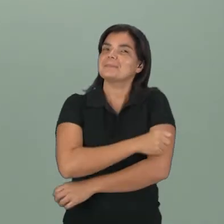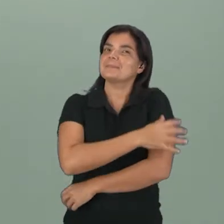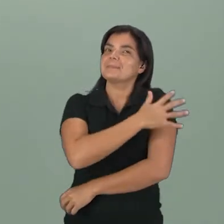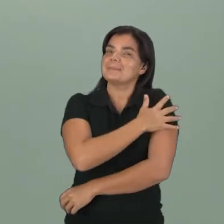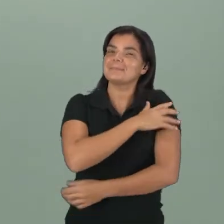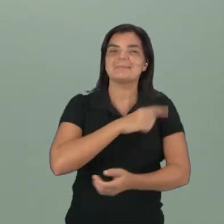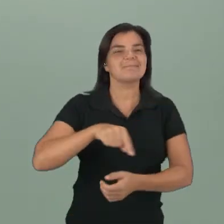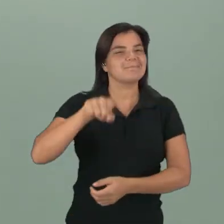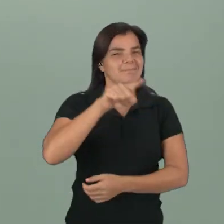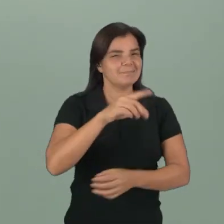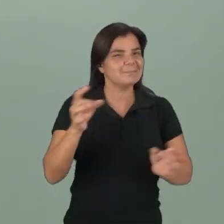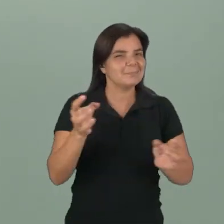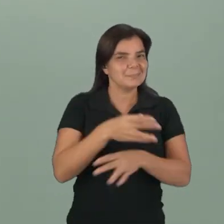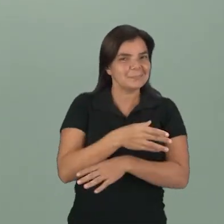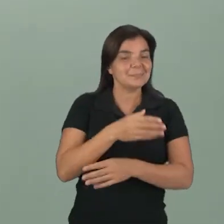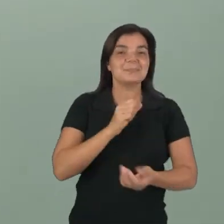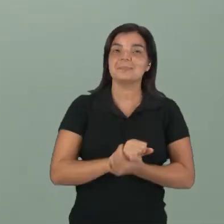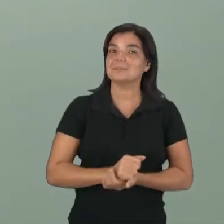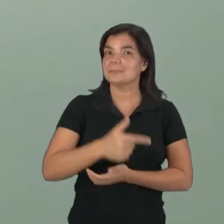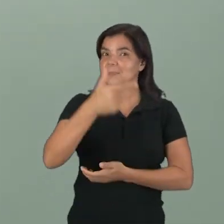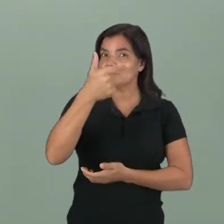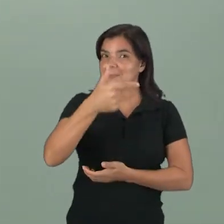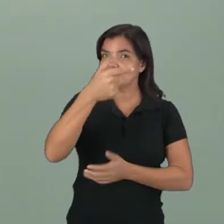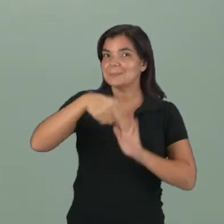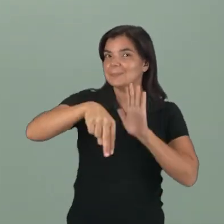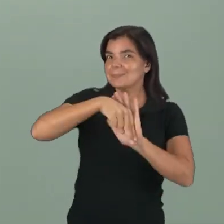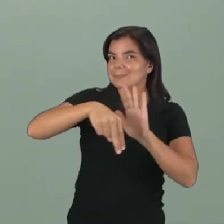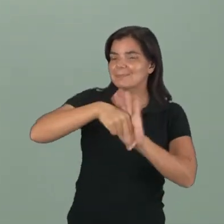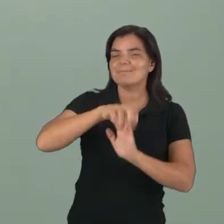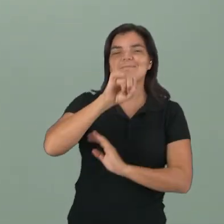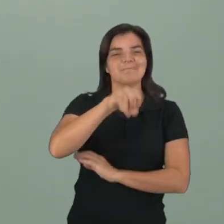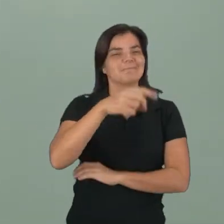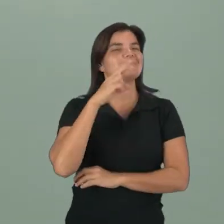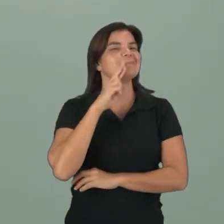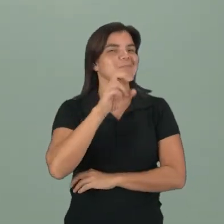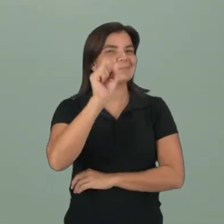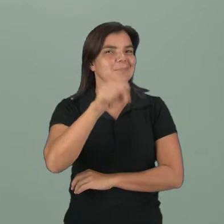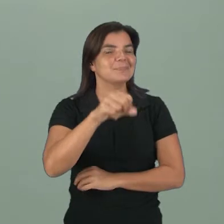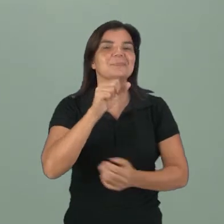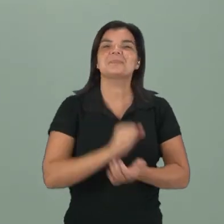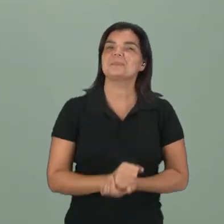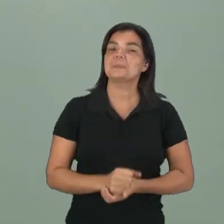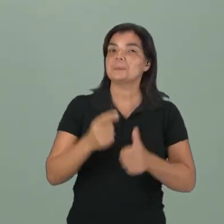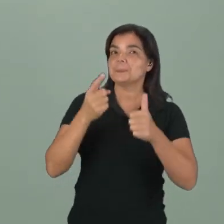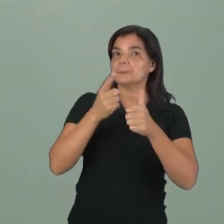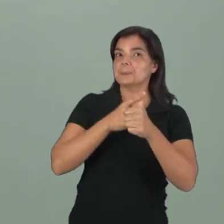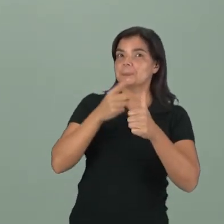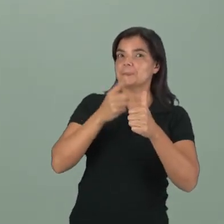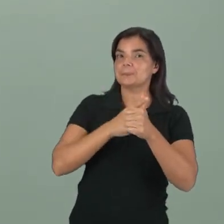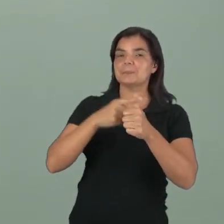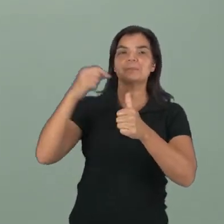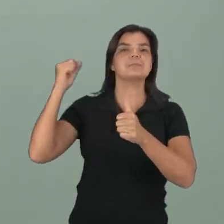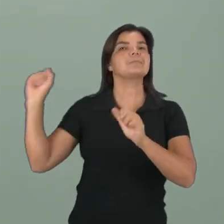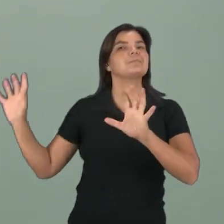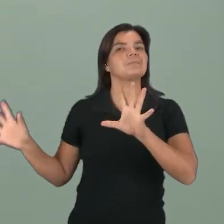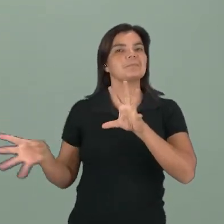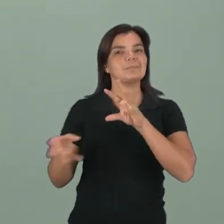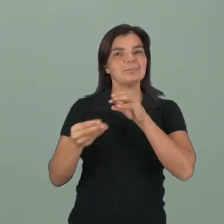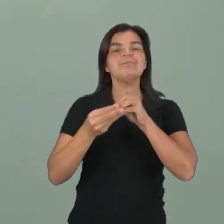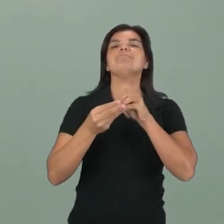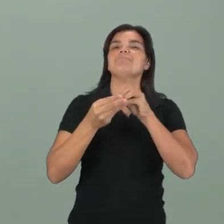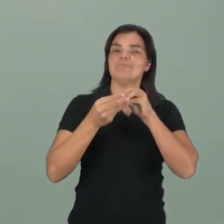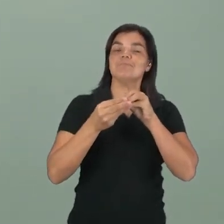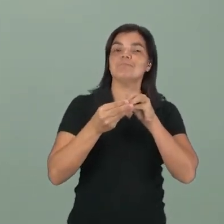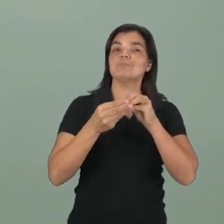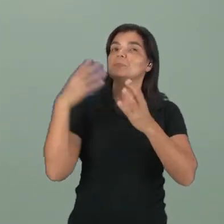fundamental. Você já está preparado para o segundo bimestre? Se você diz que sim, primeiro vamos dar uma revisada no que